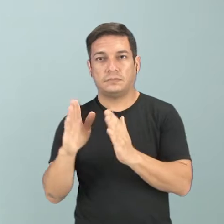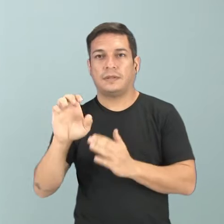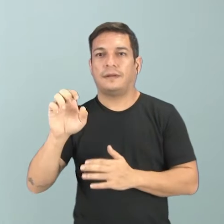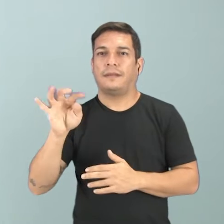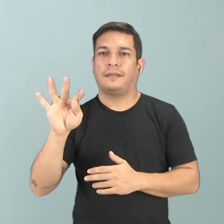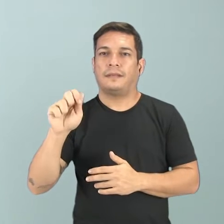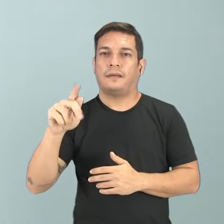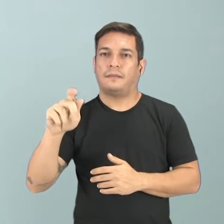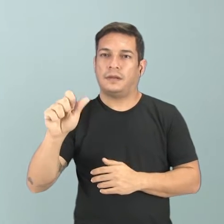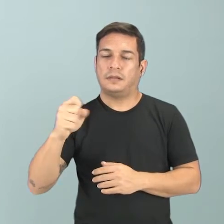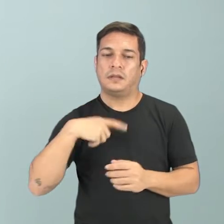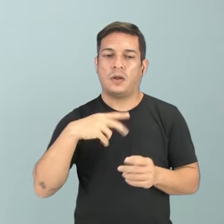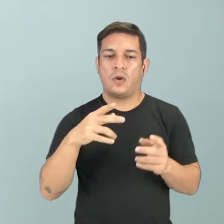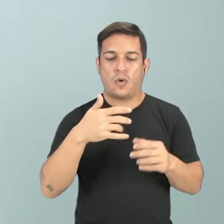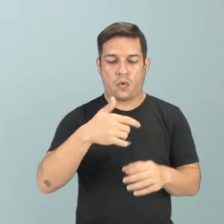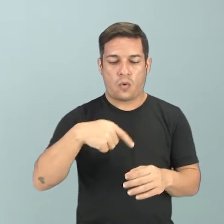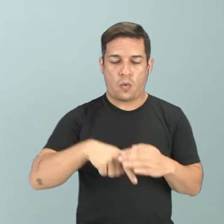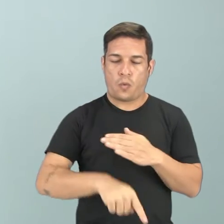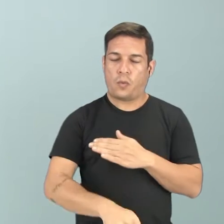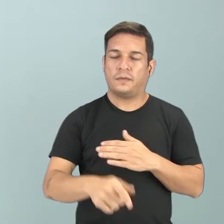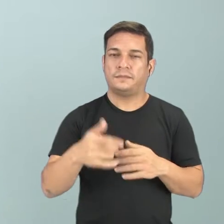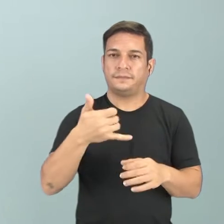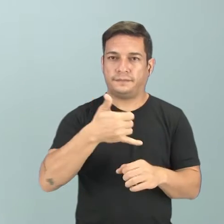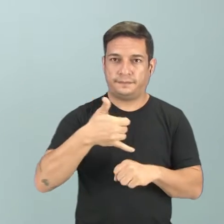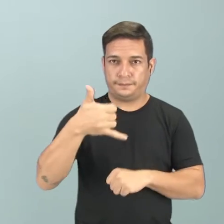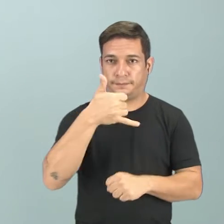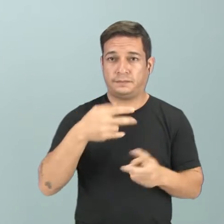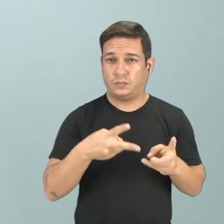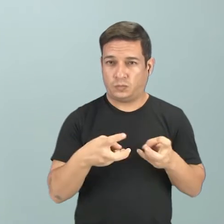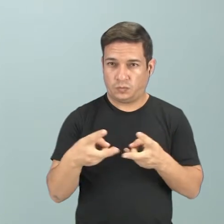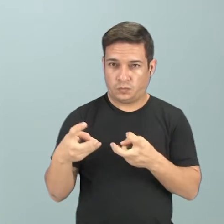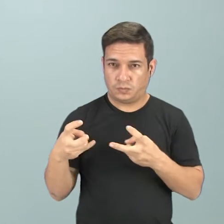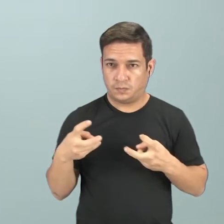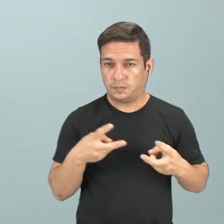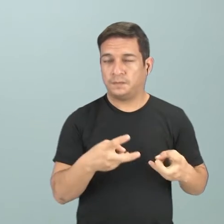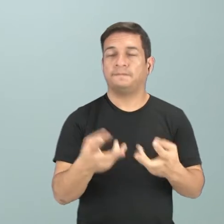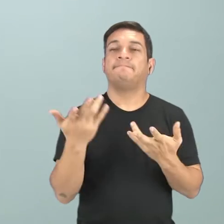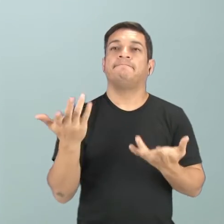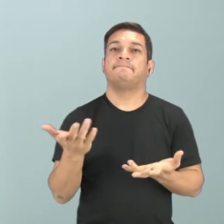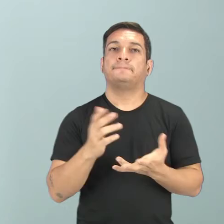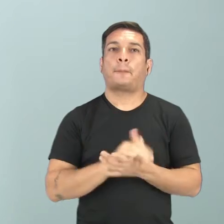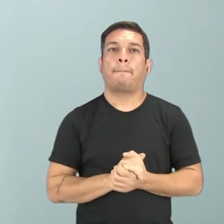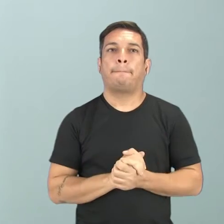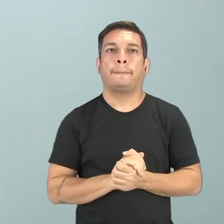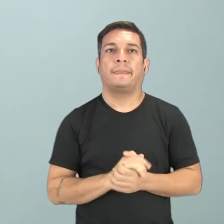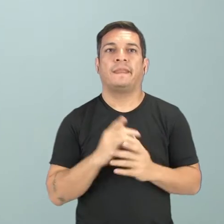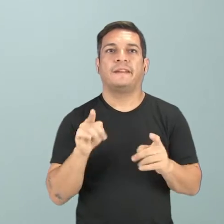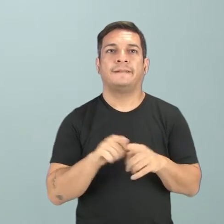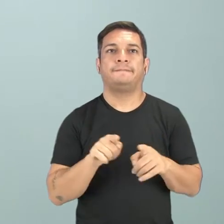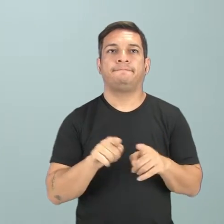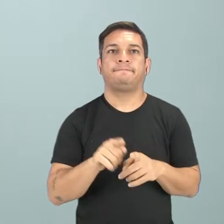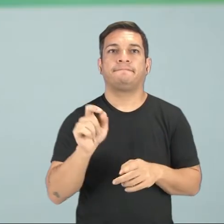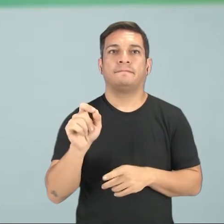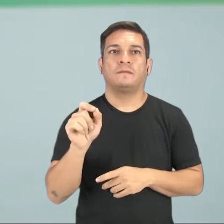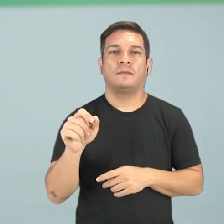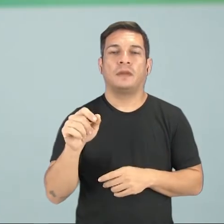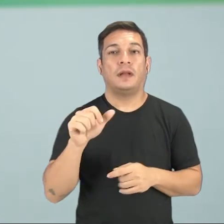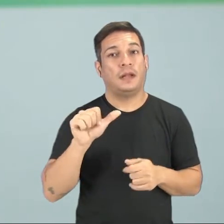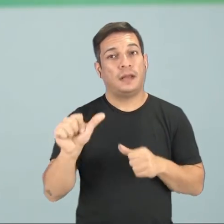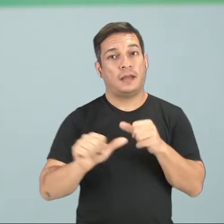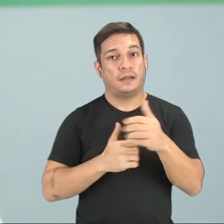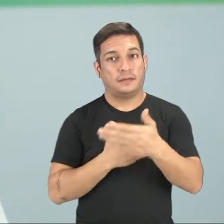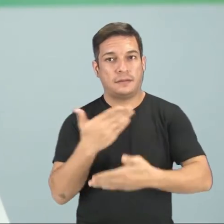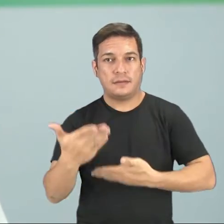O petróleo é extraído, então há a extração do petróleo. O petróleo ele é